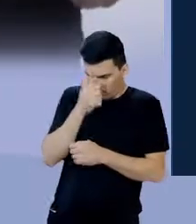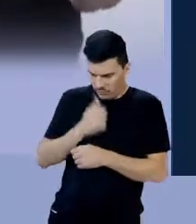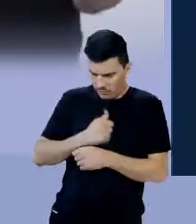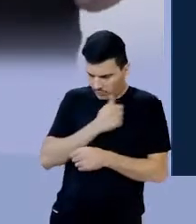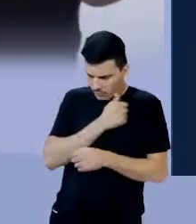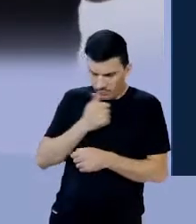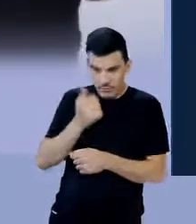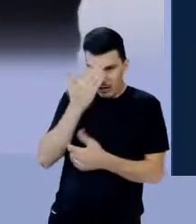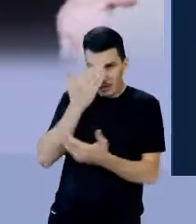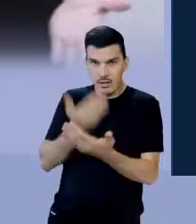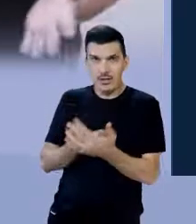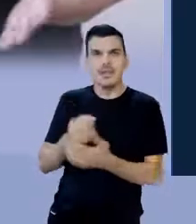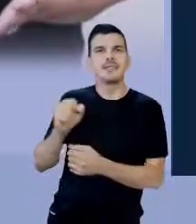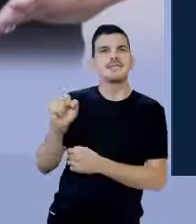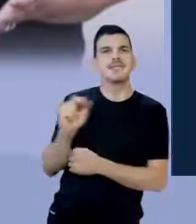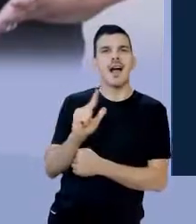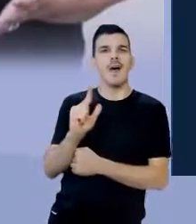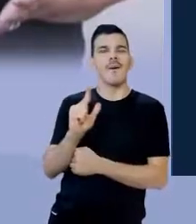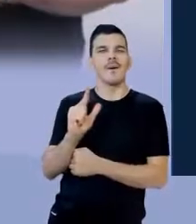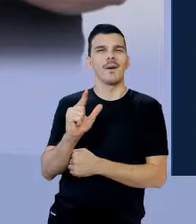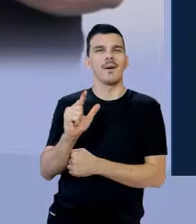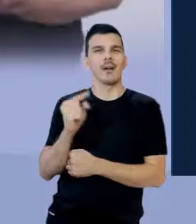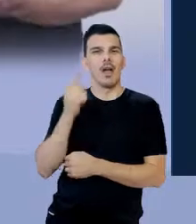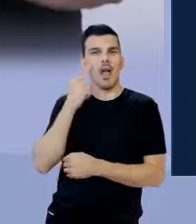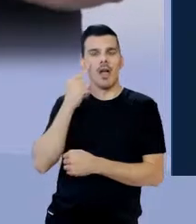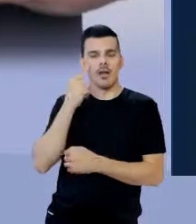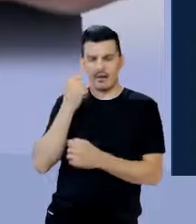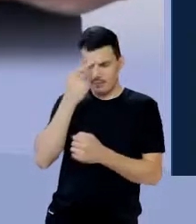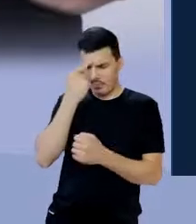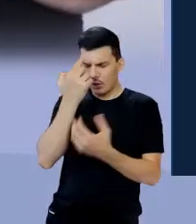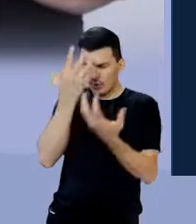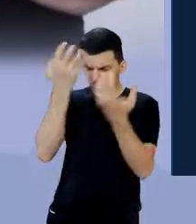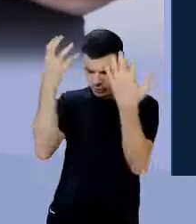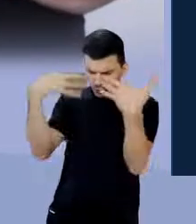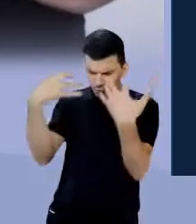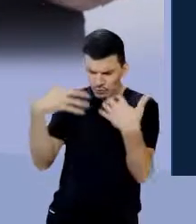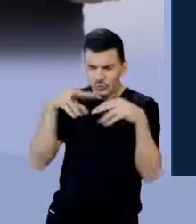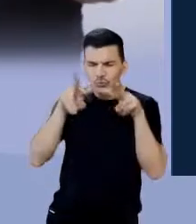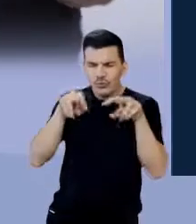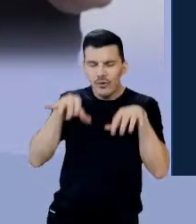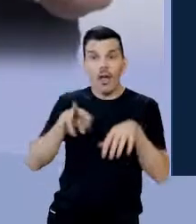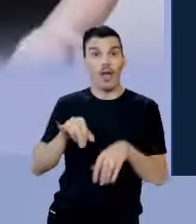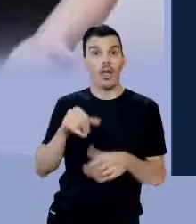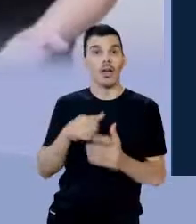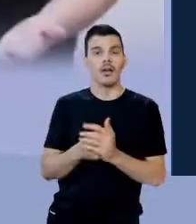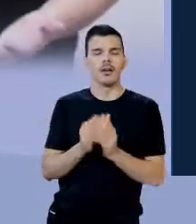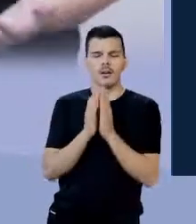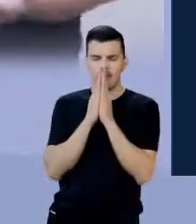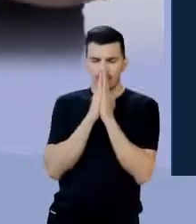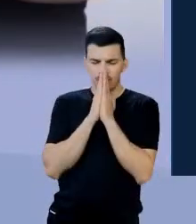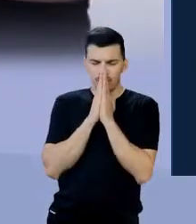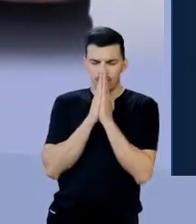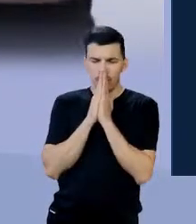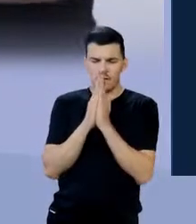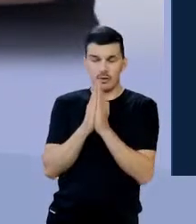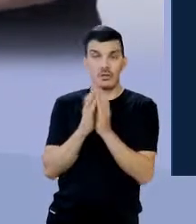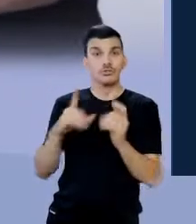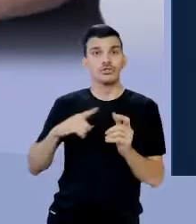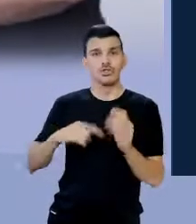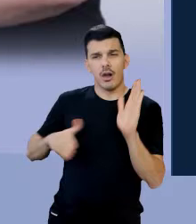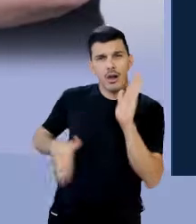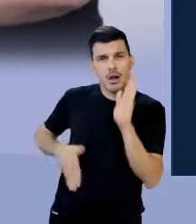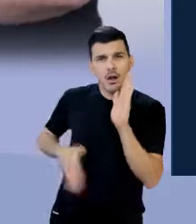que cria em pedras de sal como forma de trazer as chuvas. Havia o bandido que chegava